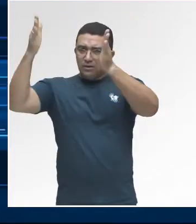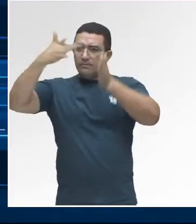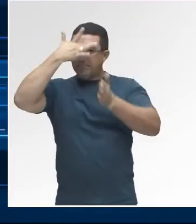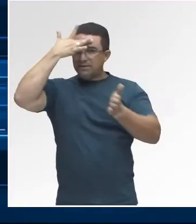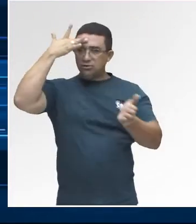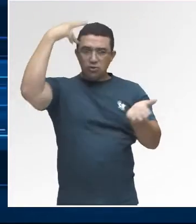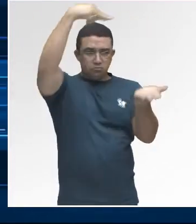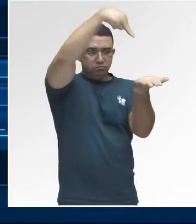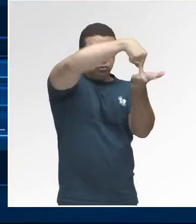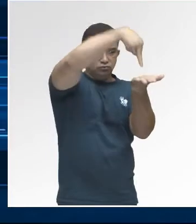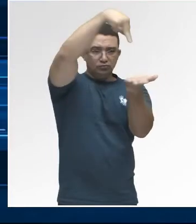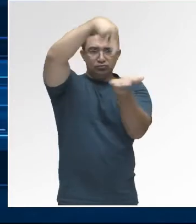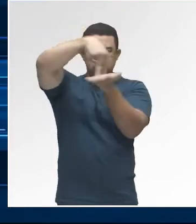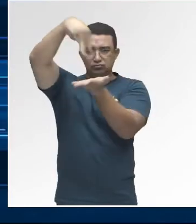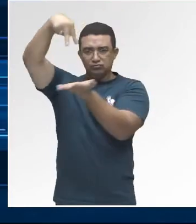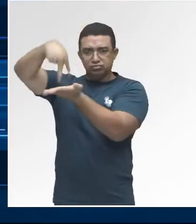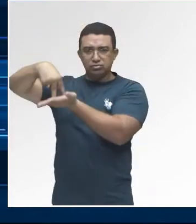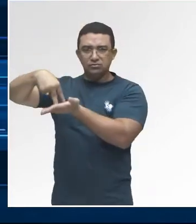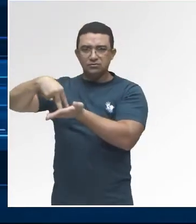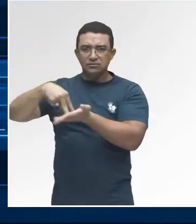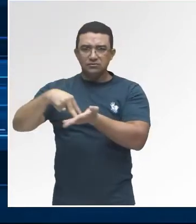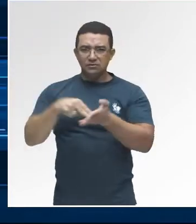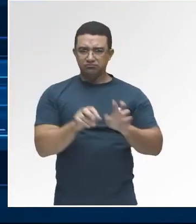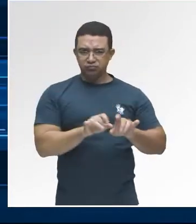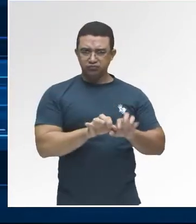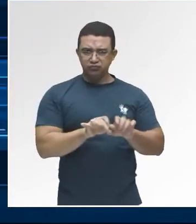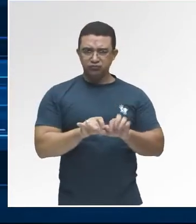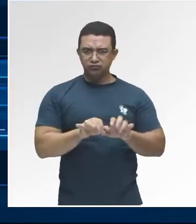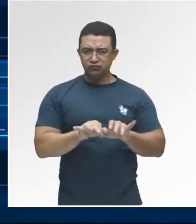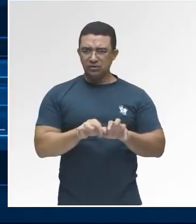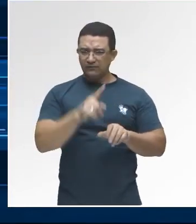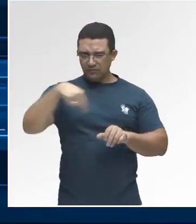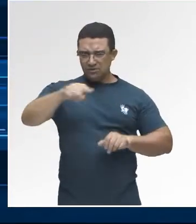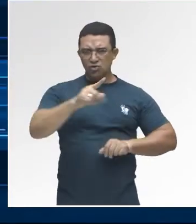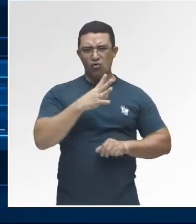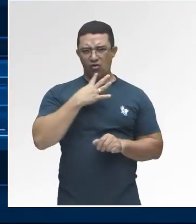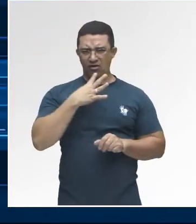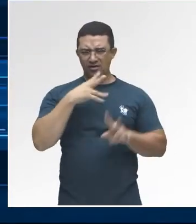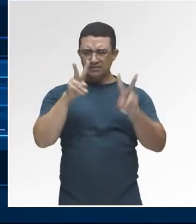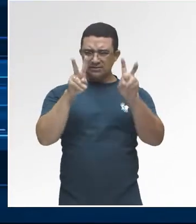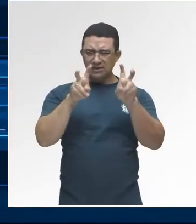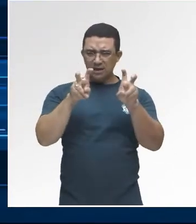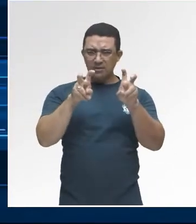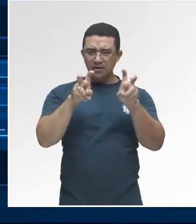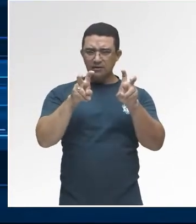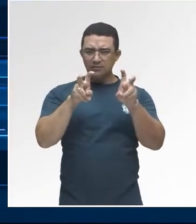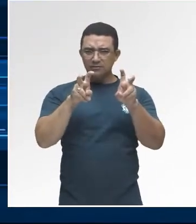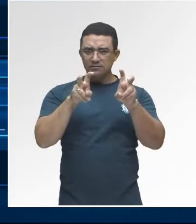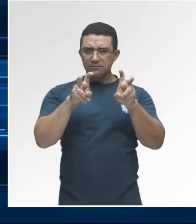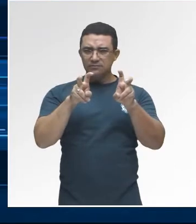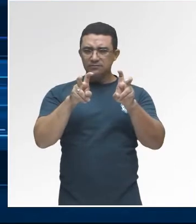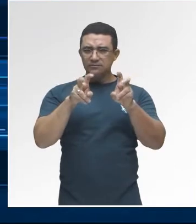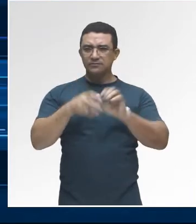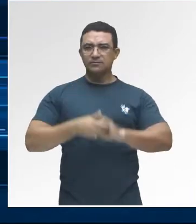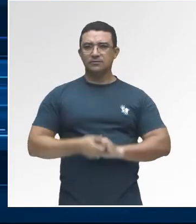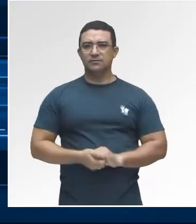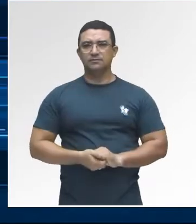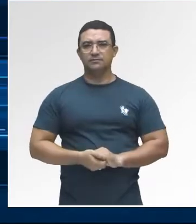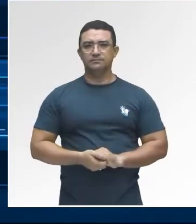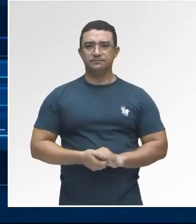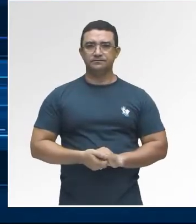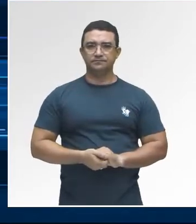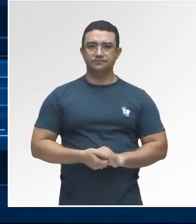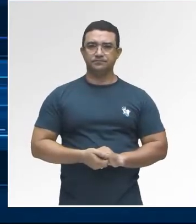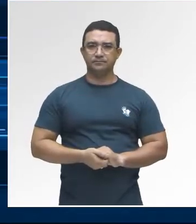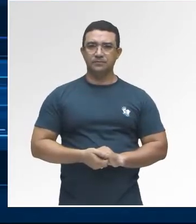cryogenic, essa palavra cryogenic, você já ouviram falar? Você já conhece? Você já tinha algum conhecimento prévio,